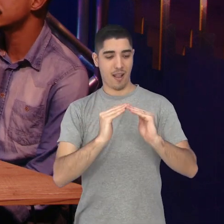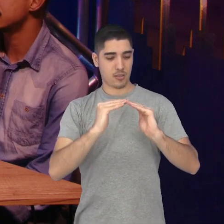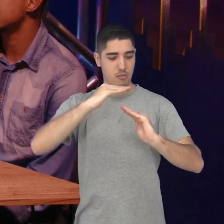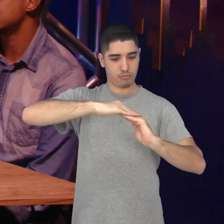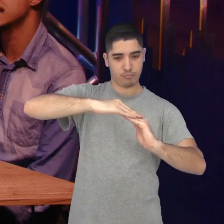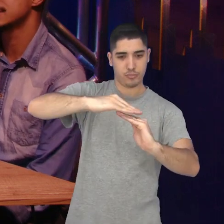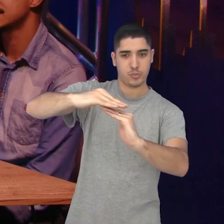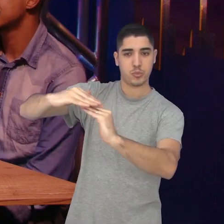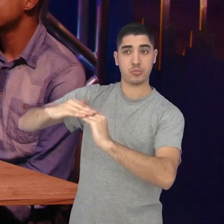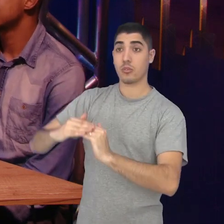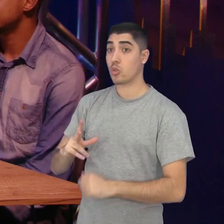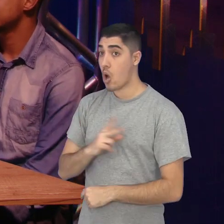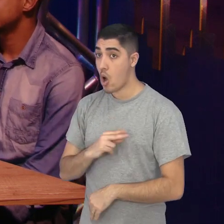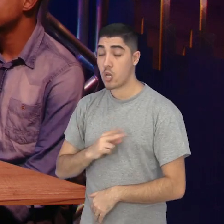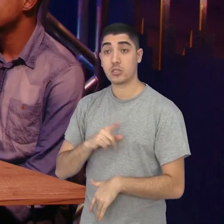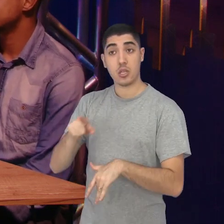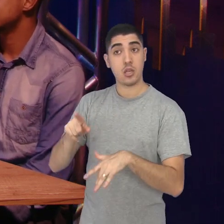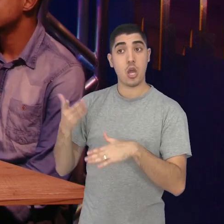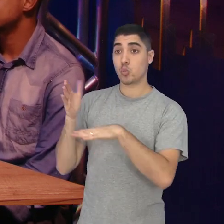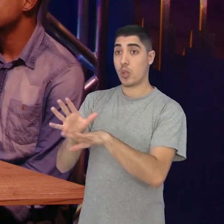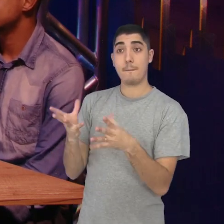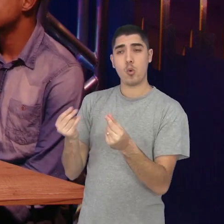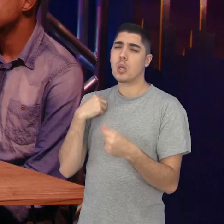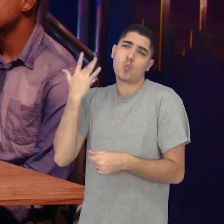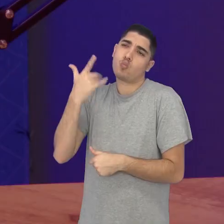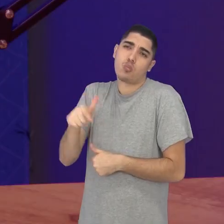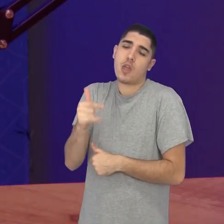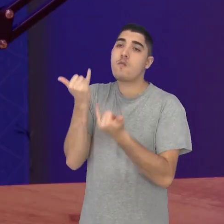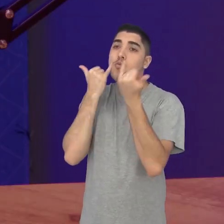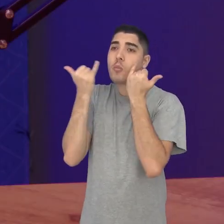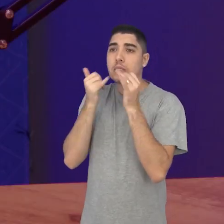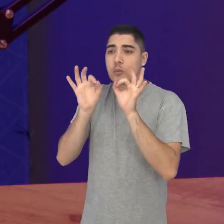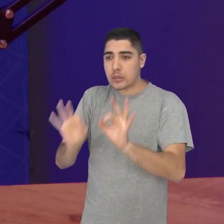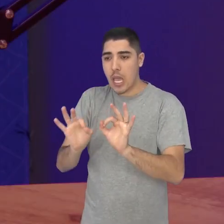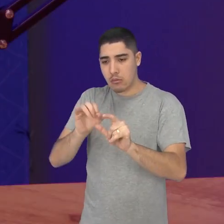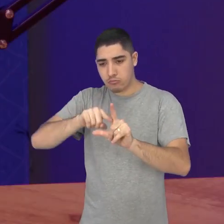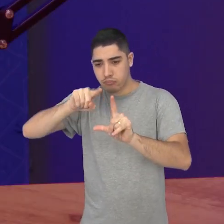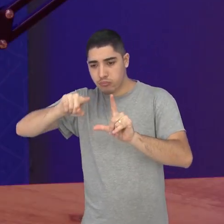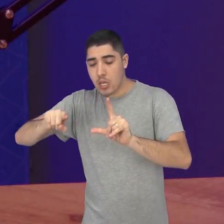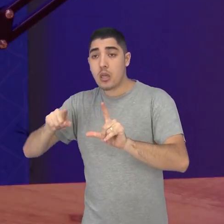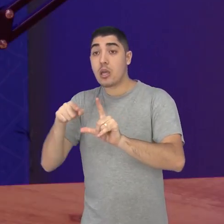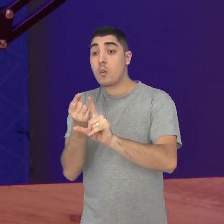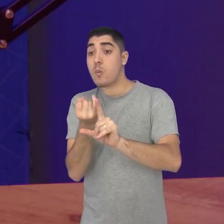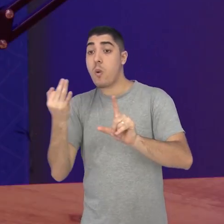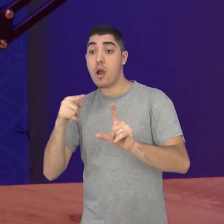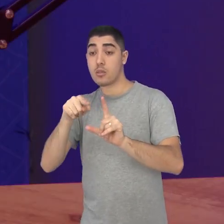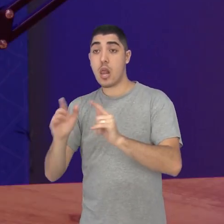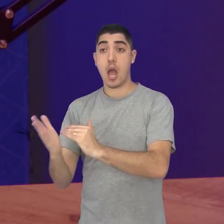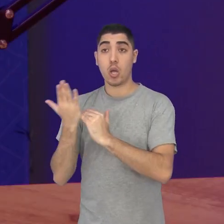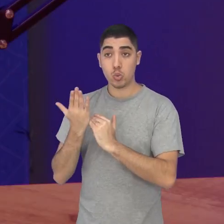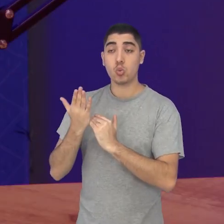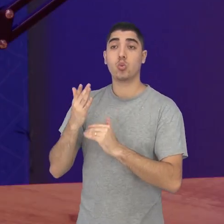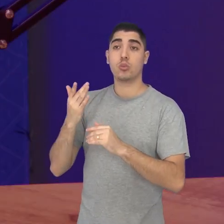de luz solar. Já ia ajudar bastante, né, Samu? Eu não tenho os dados certinhos, não sei se você tem, de quanto ter essa energia,